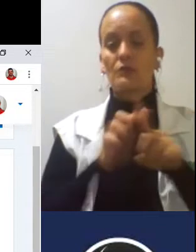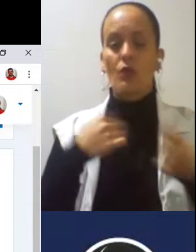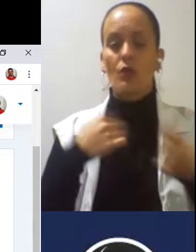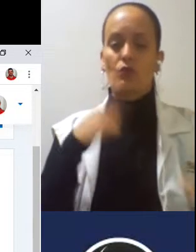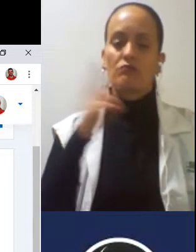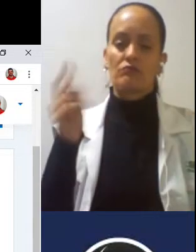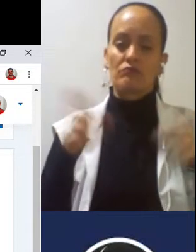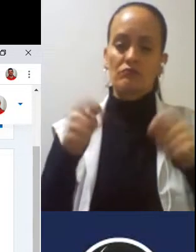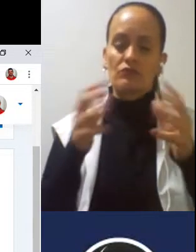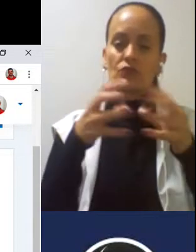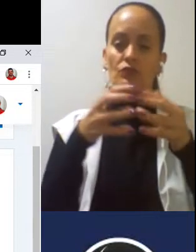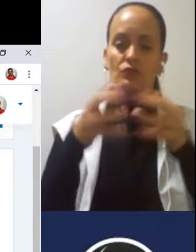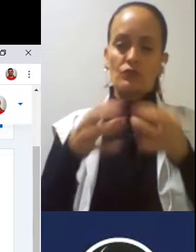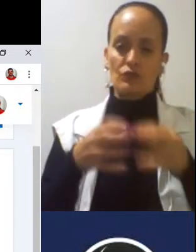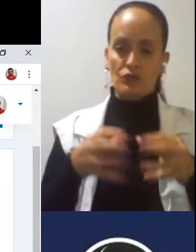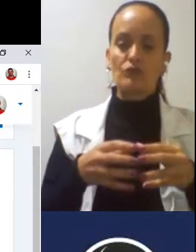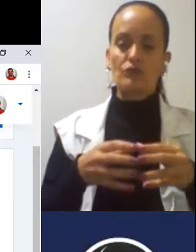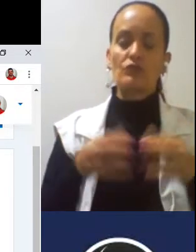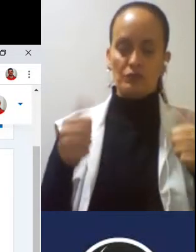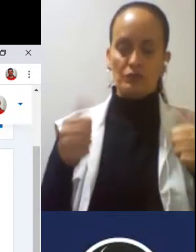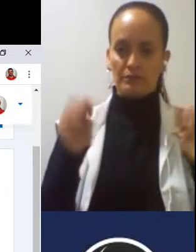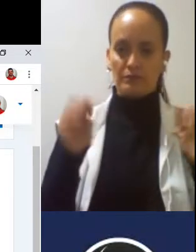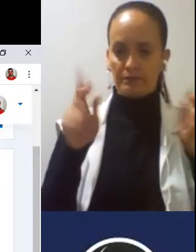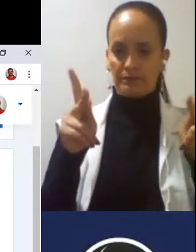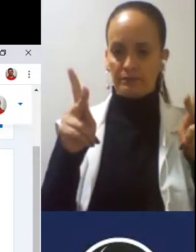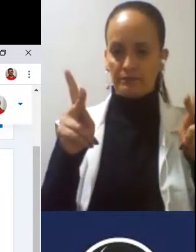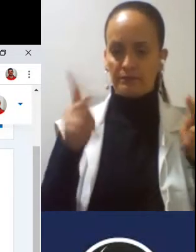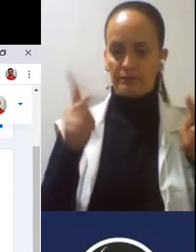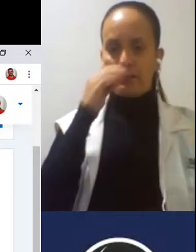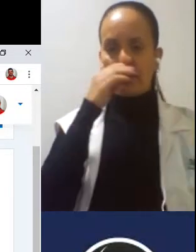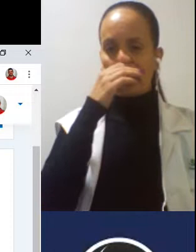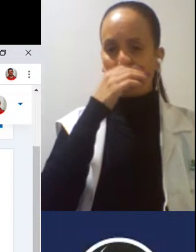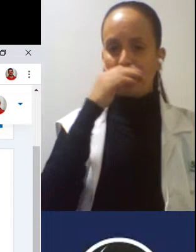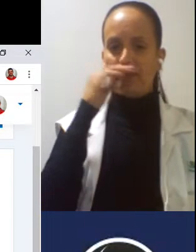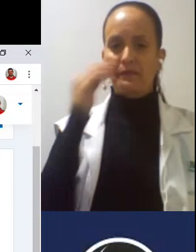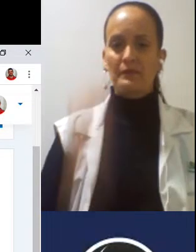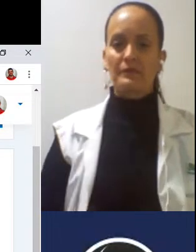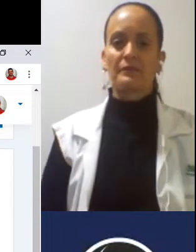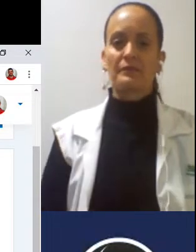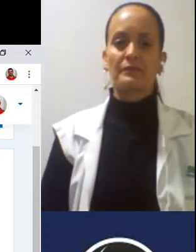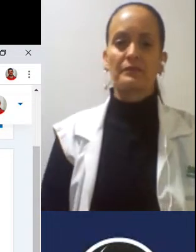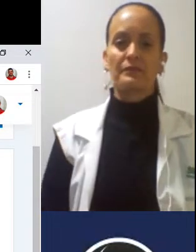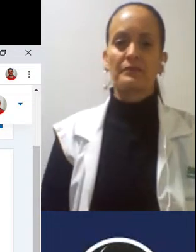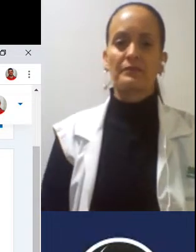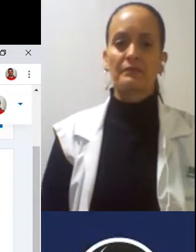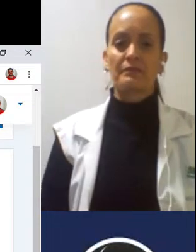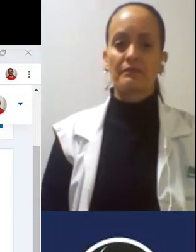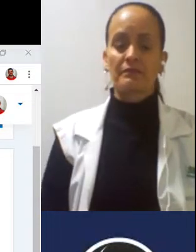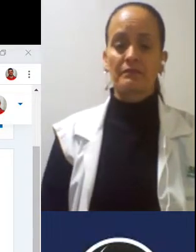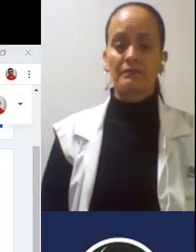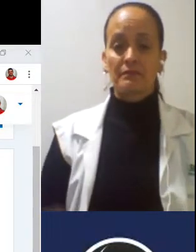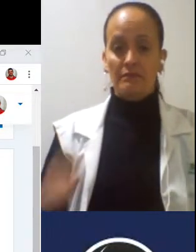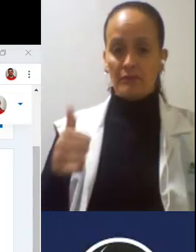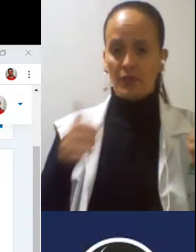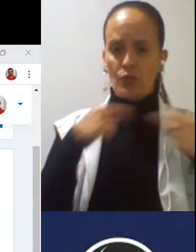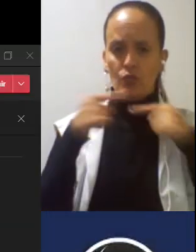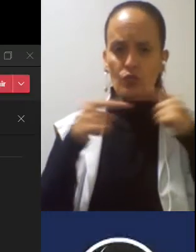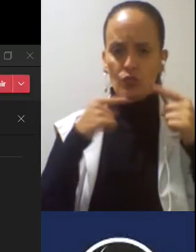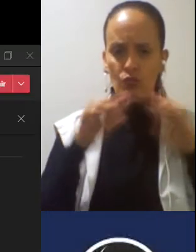todo mundo fica ciente aí das dúvidas, certo? Beleza. Então, pessoal, alguma outra